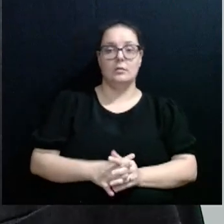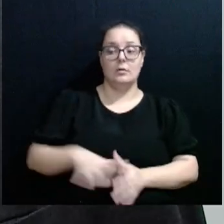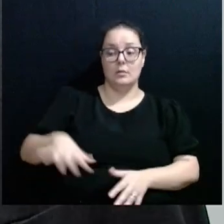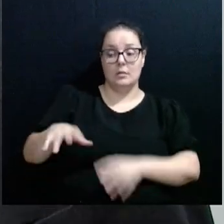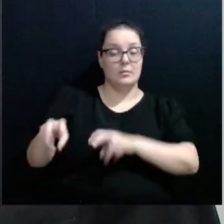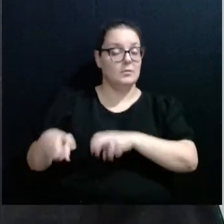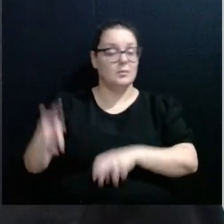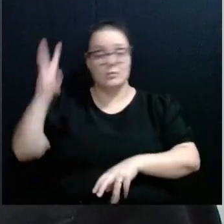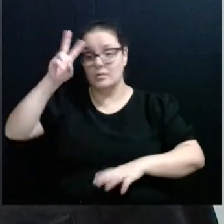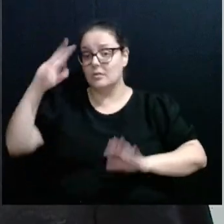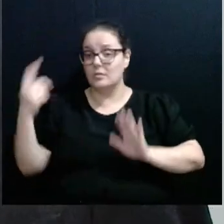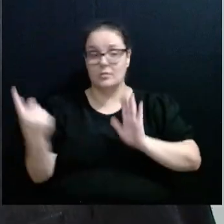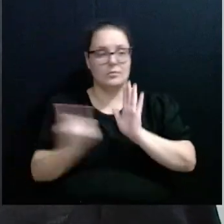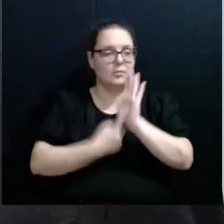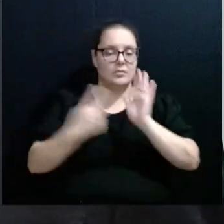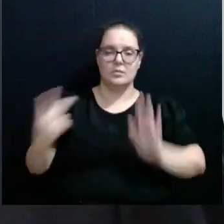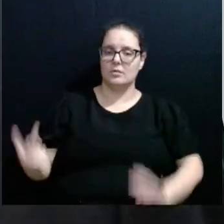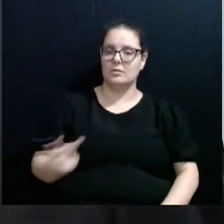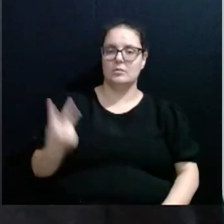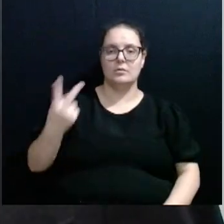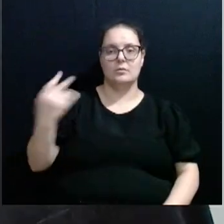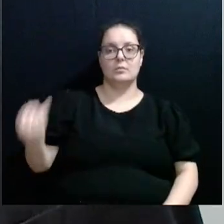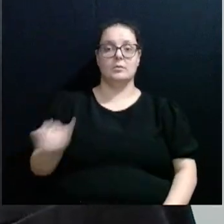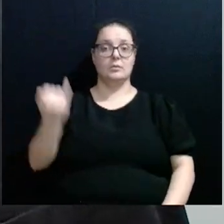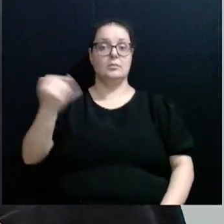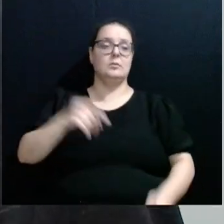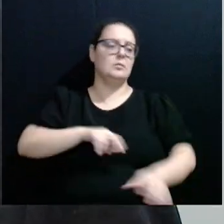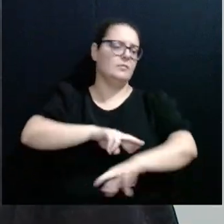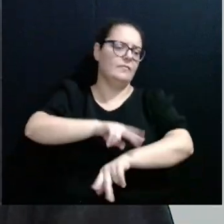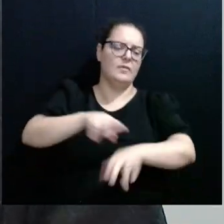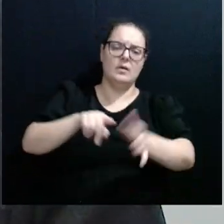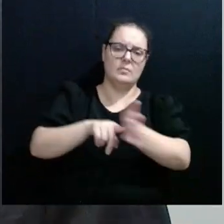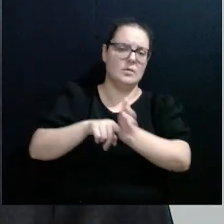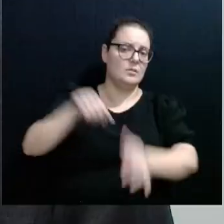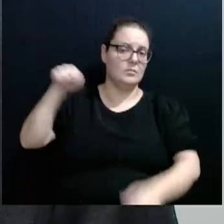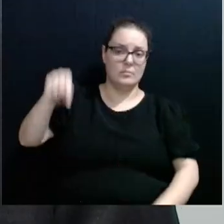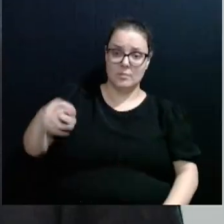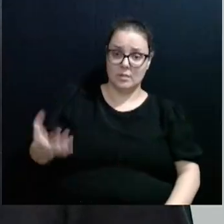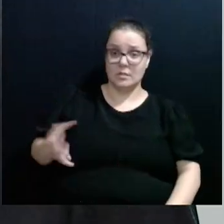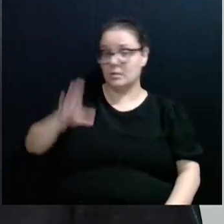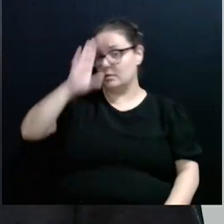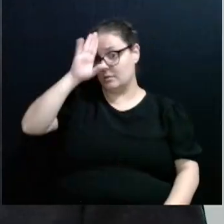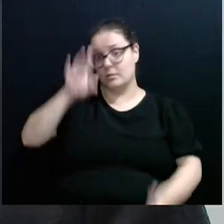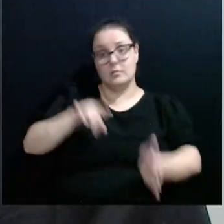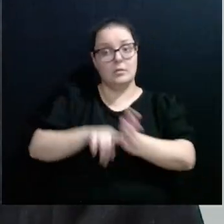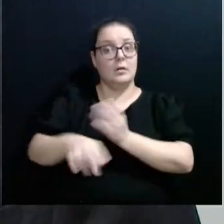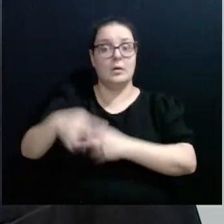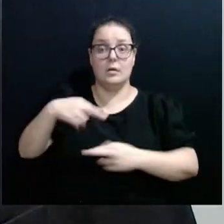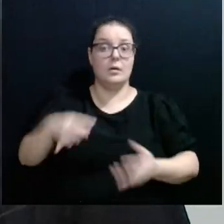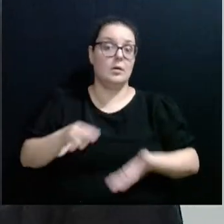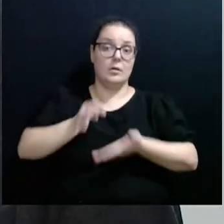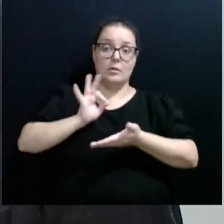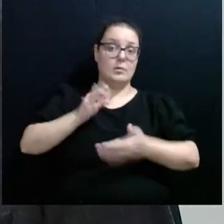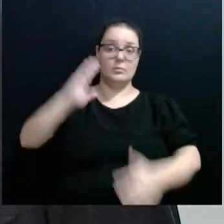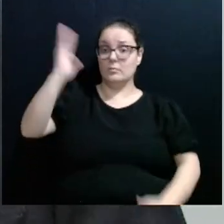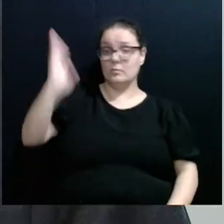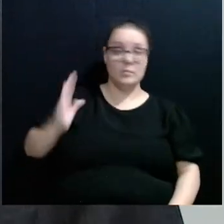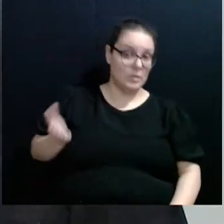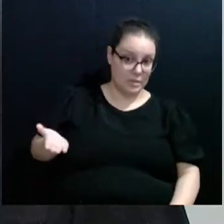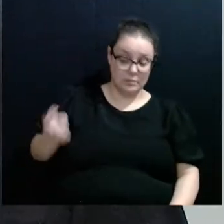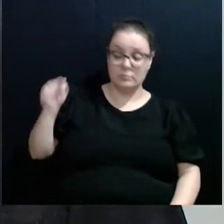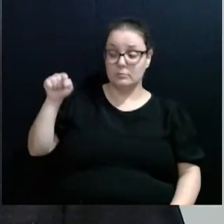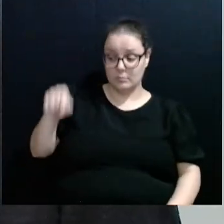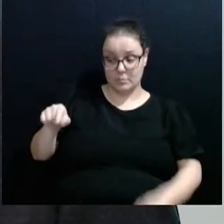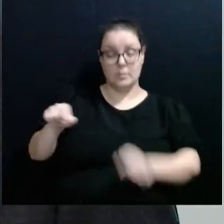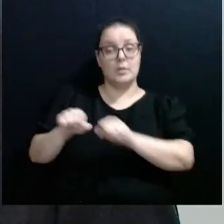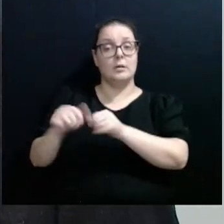só histórico, muita pesquisa é feita ali. As principais pesquisas relacionadas, por exemplo, ao café no Brasil, são feitas nessa fazenda,